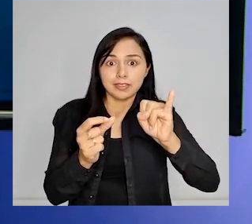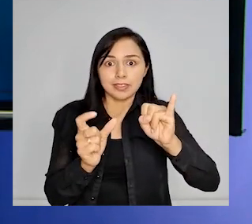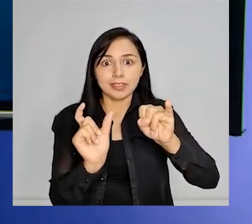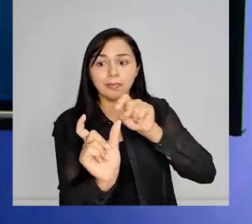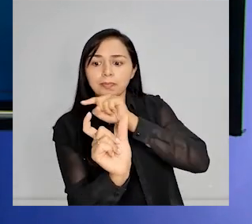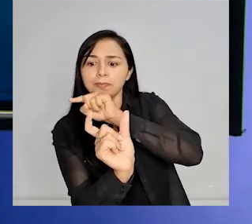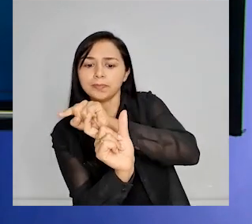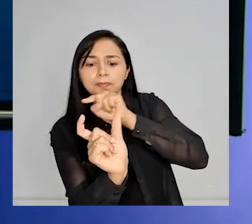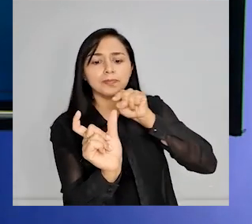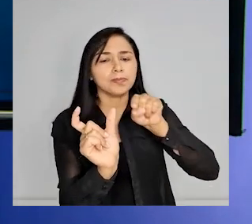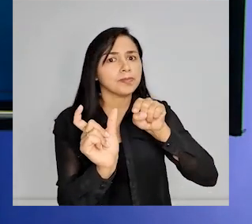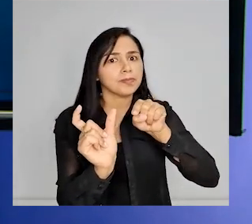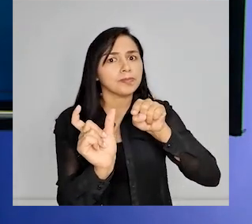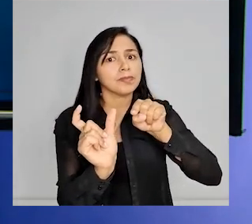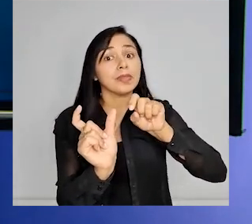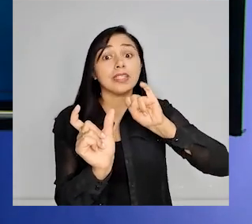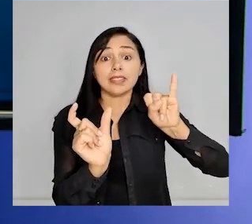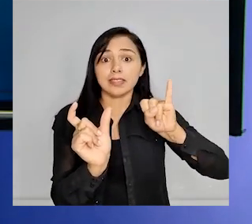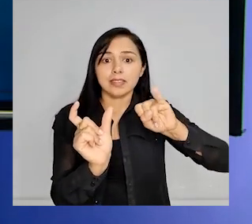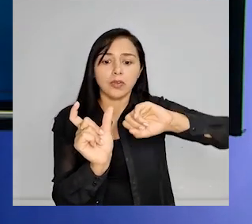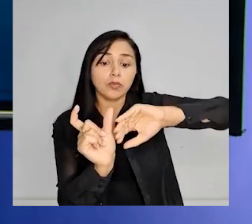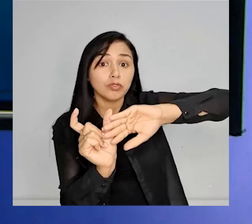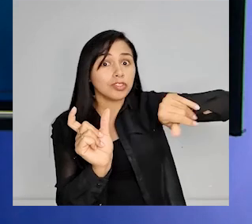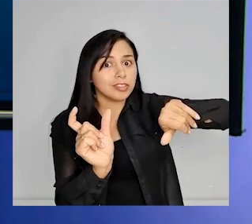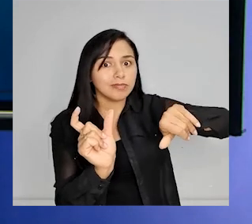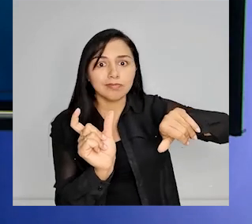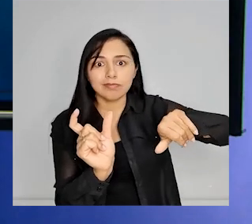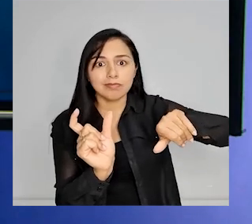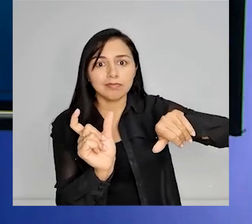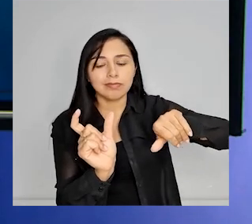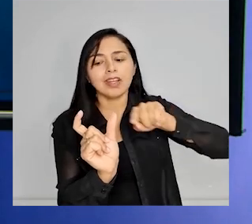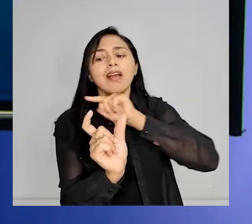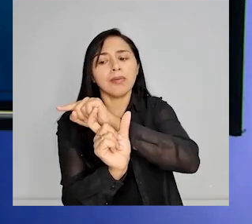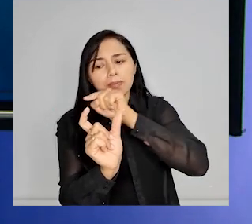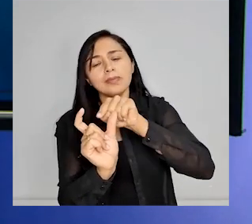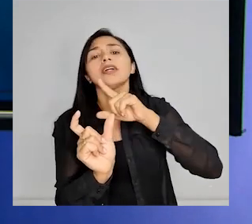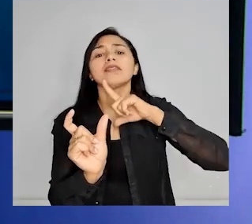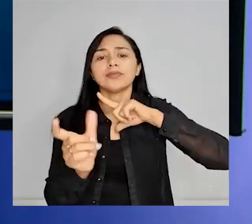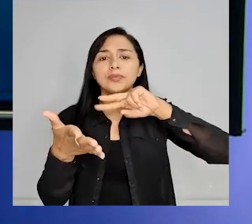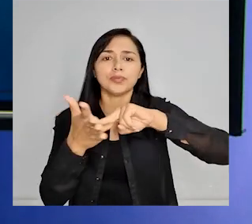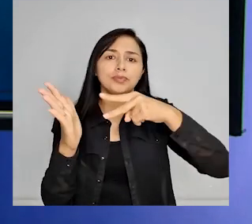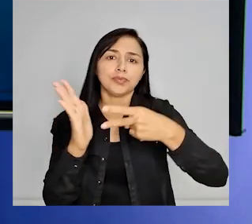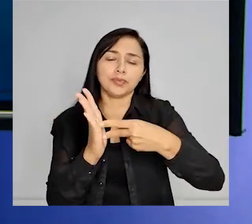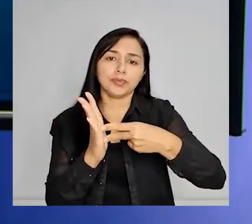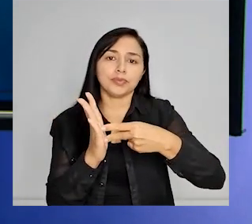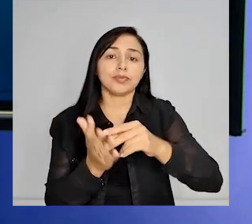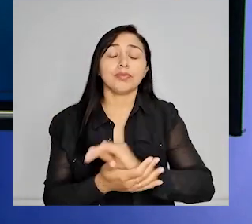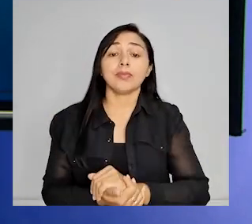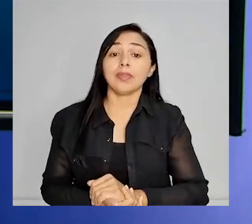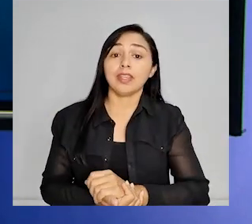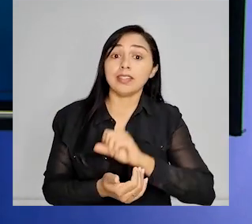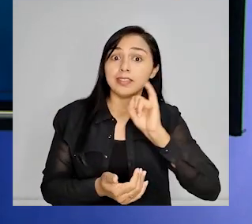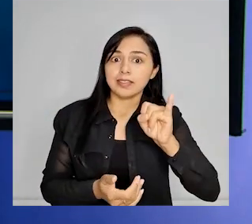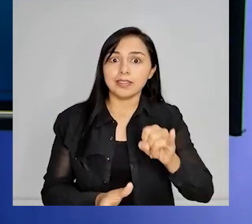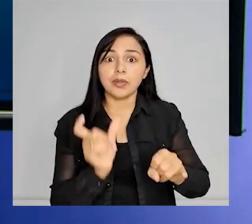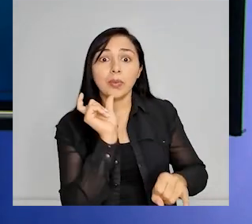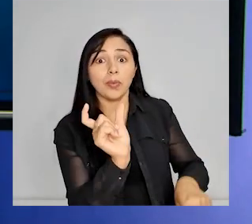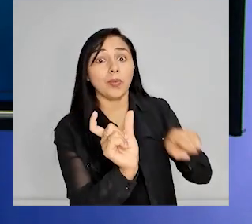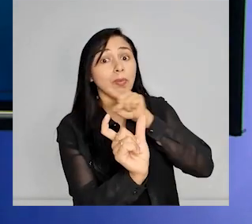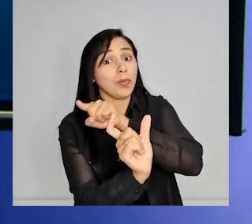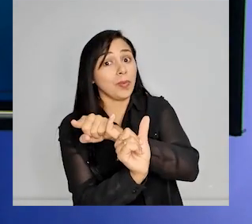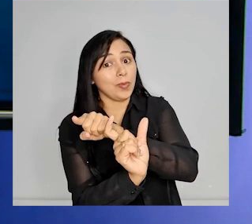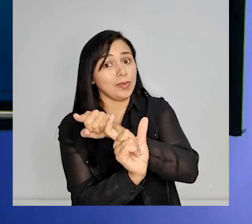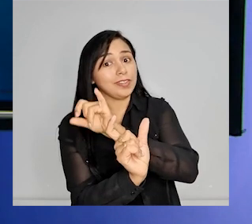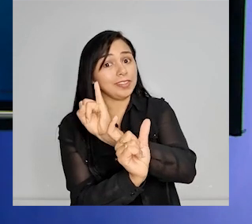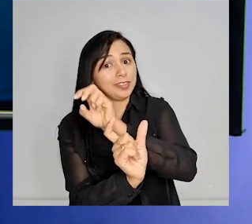são independentes, ou seja, se eu retirar um, a palavra ainda tem um significado. Por exemplo, se eu tirar o prefixo